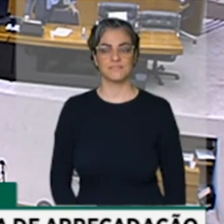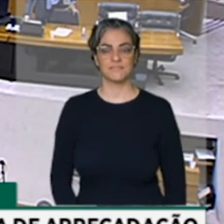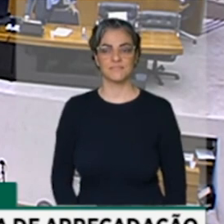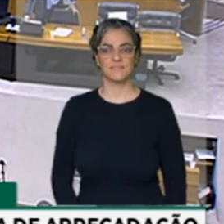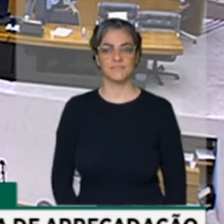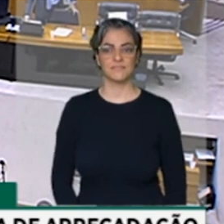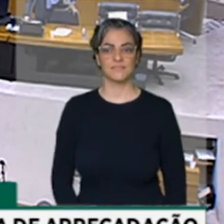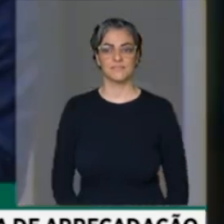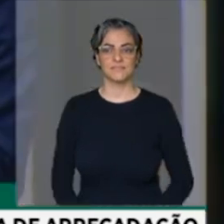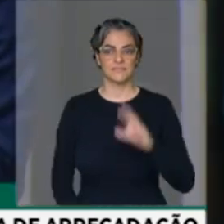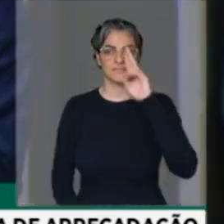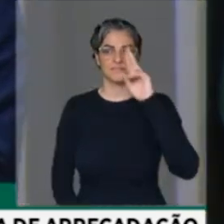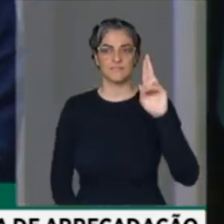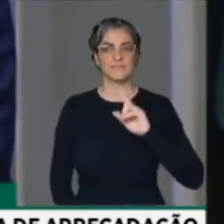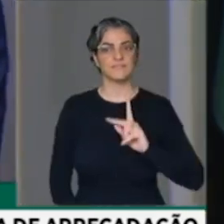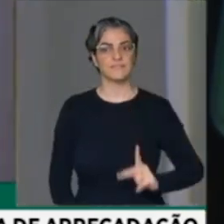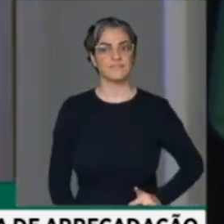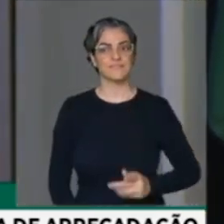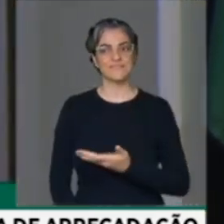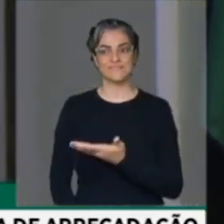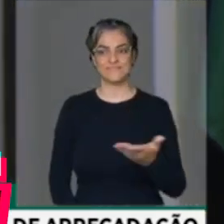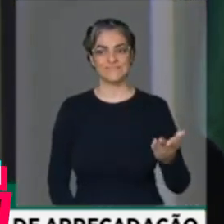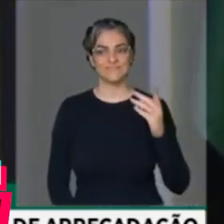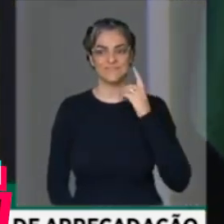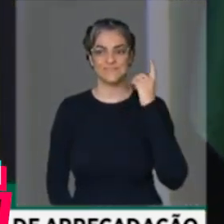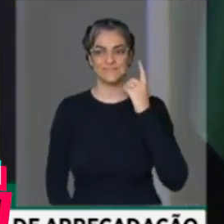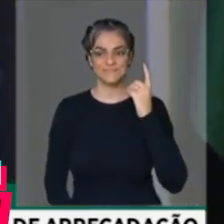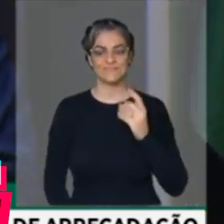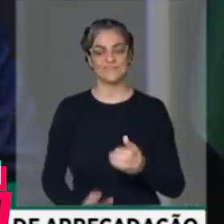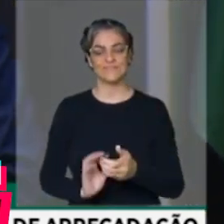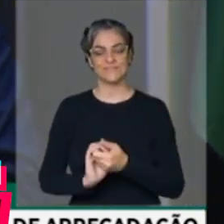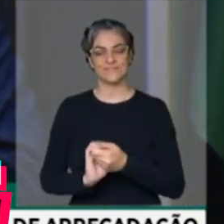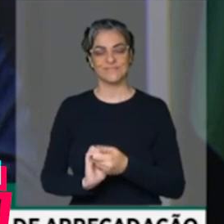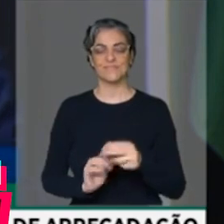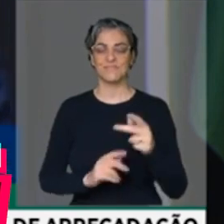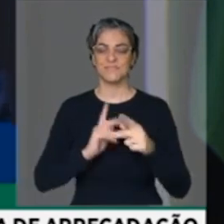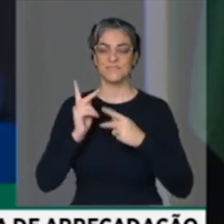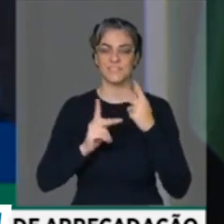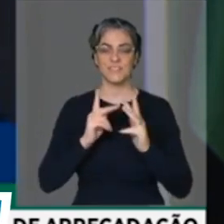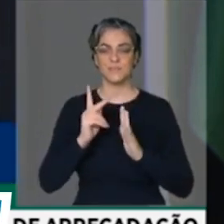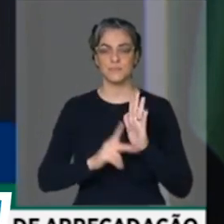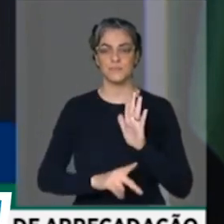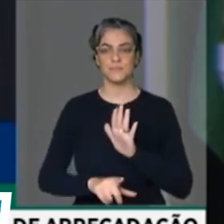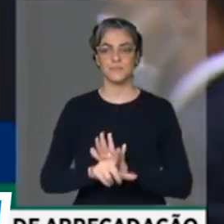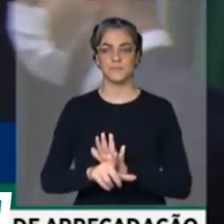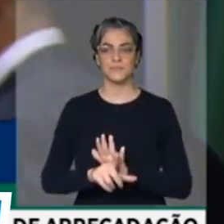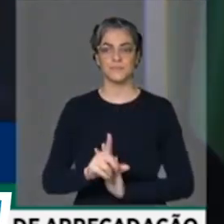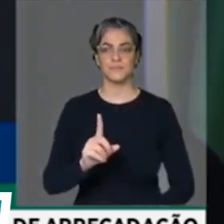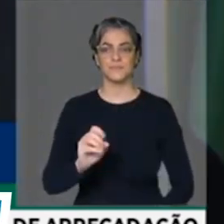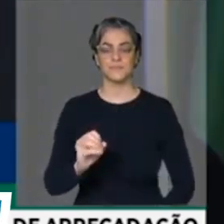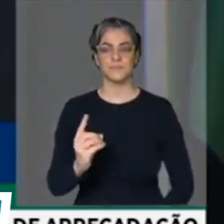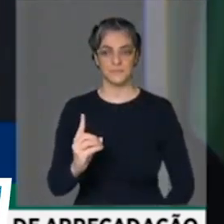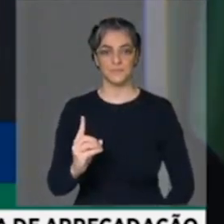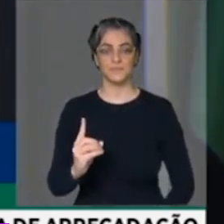Senhor presidente, senhores deputados, subo essa tribuna hoje para falar sobre um projeto que está na pauta, projeto de lei complementar 101, né, que